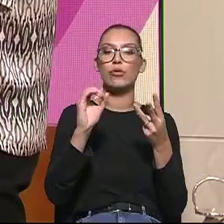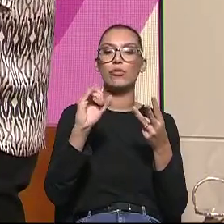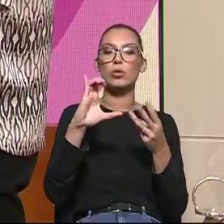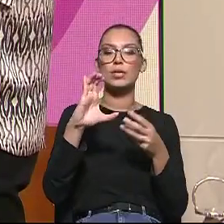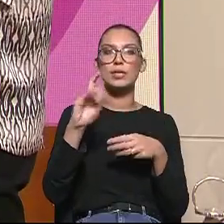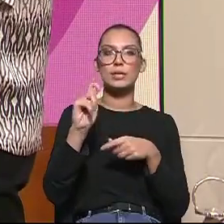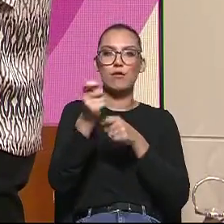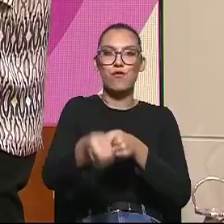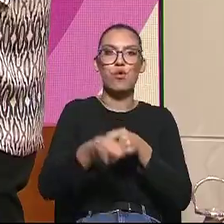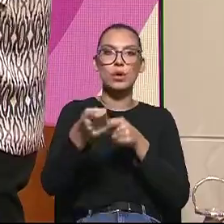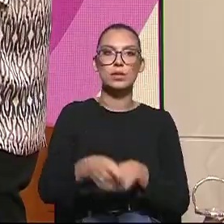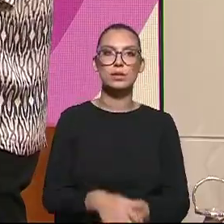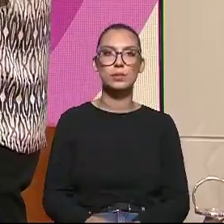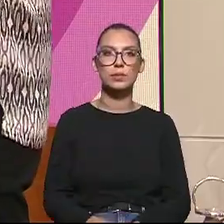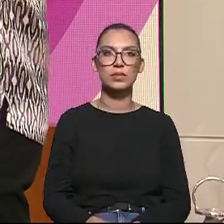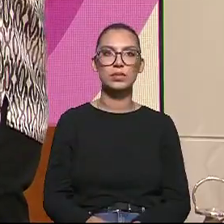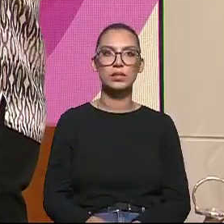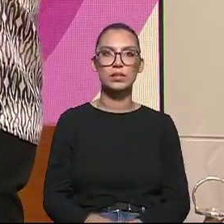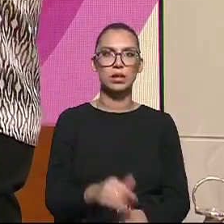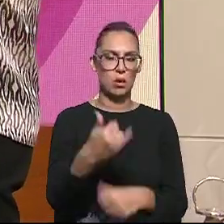Boa, muito bem. Não se magoou.